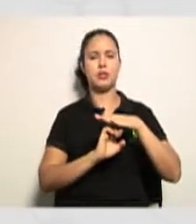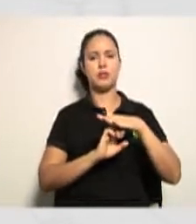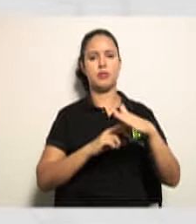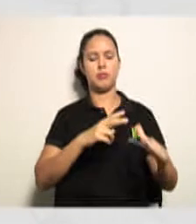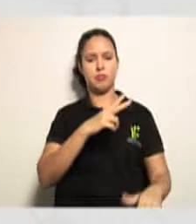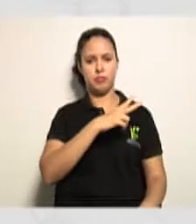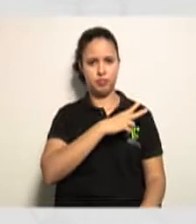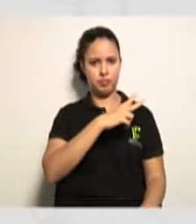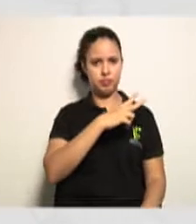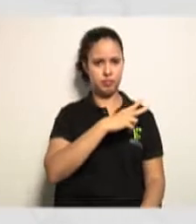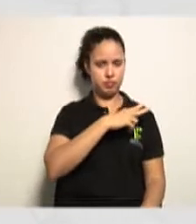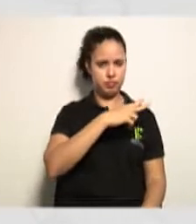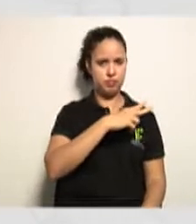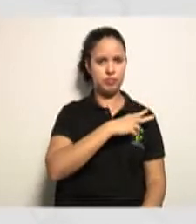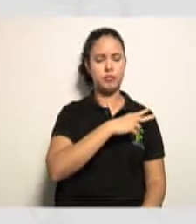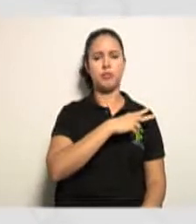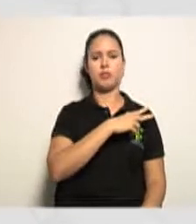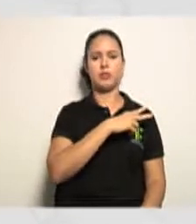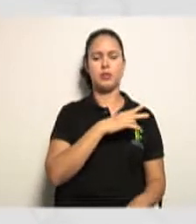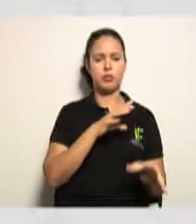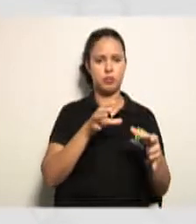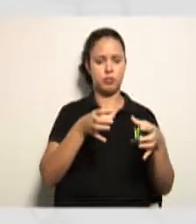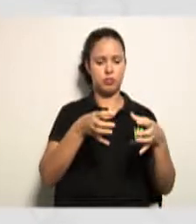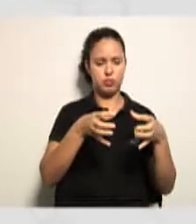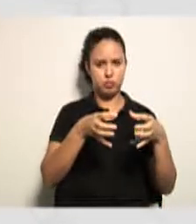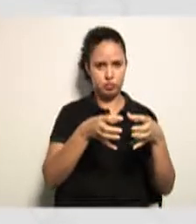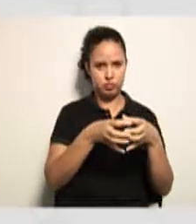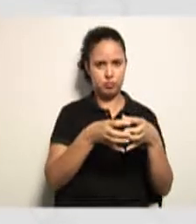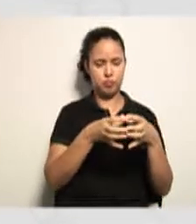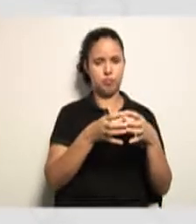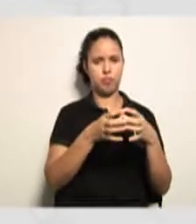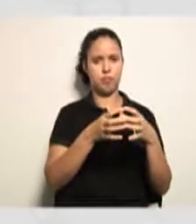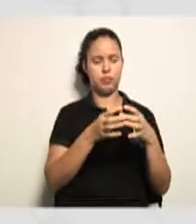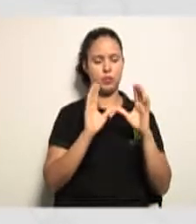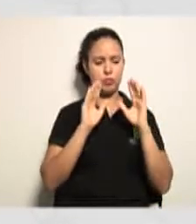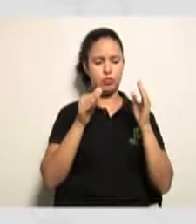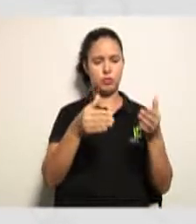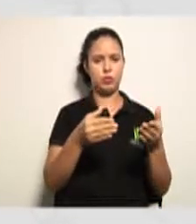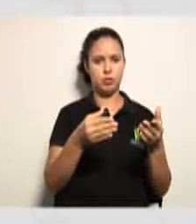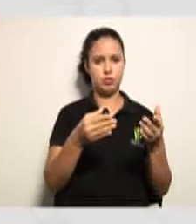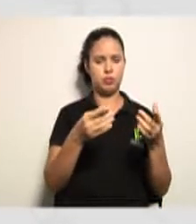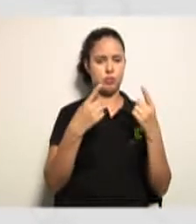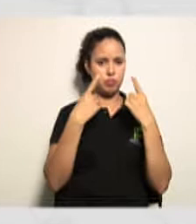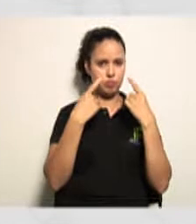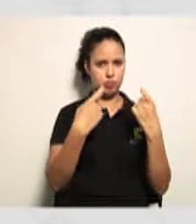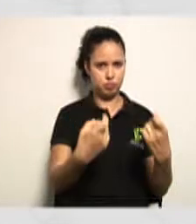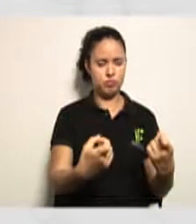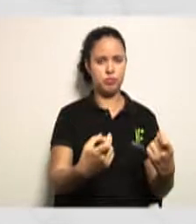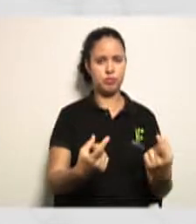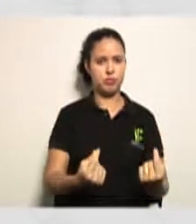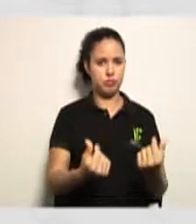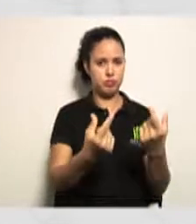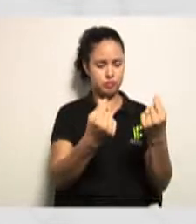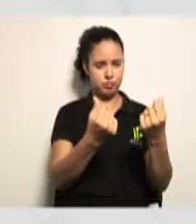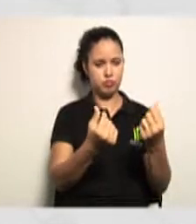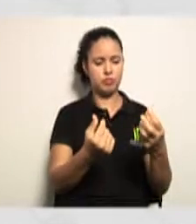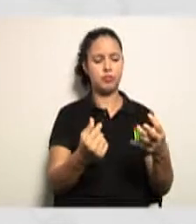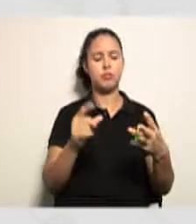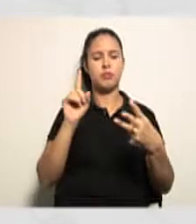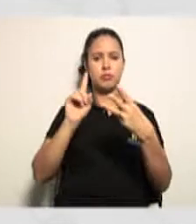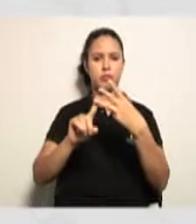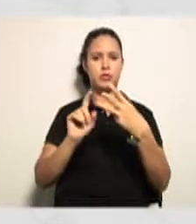particulares, são aquelas sociedades com fins lucrativos. E o terceiro setor é a sociedade